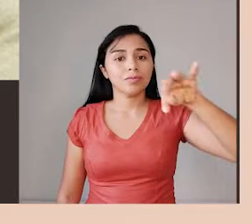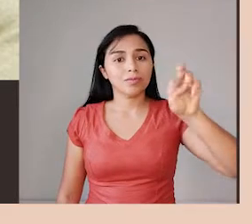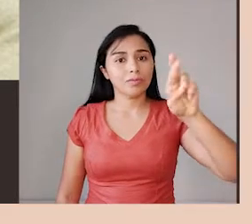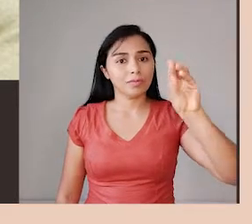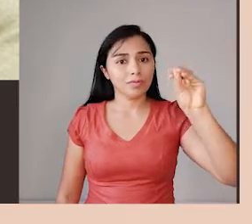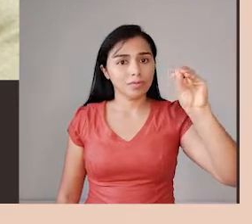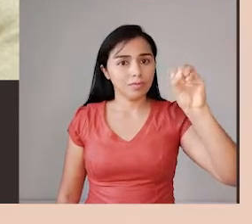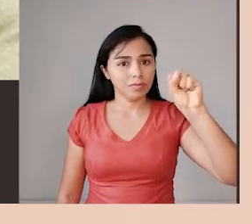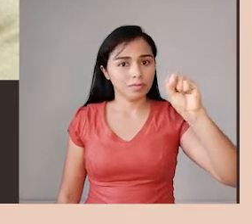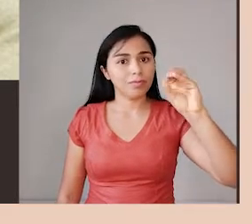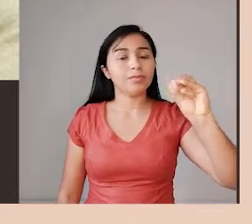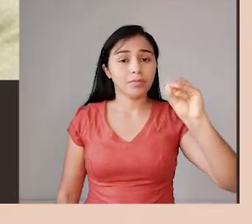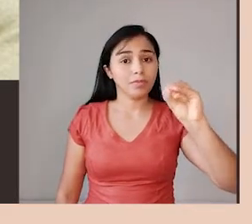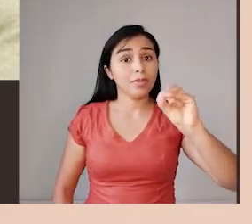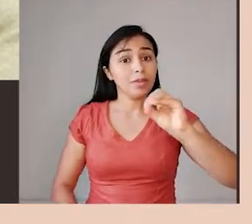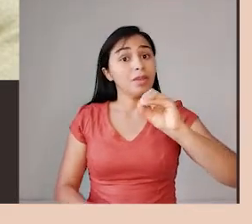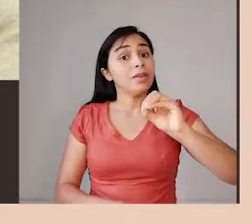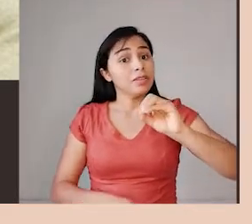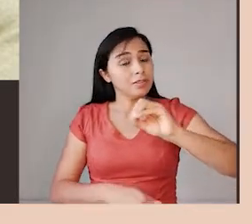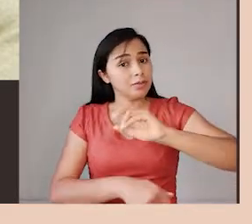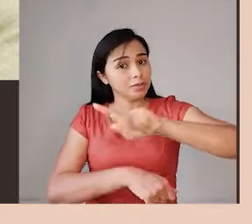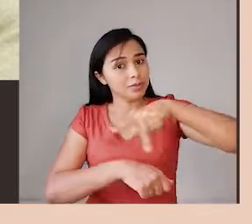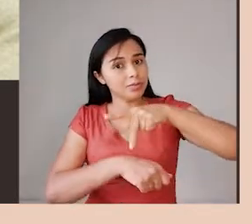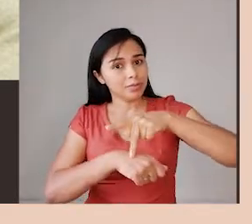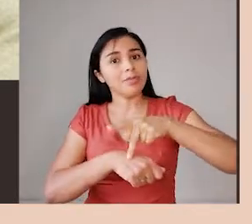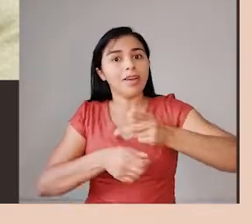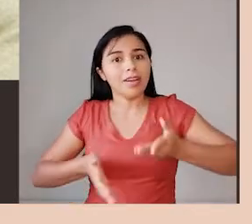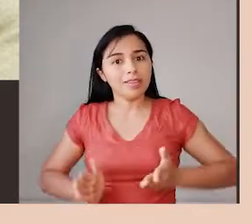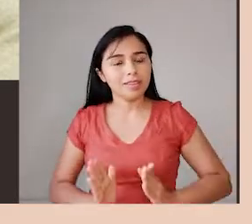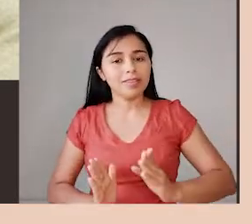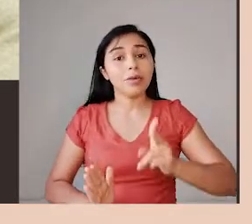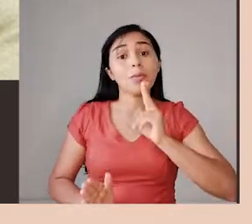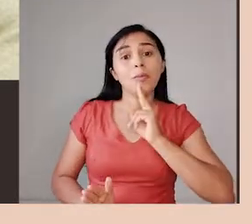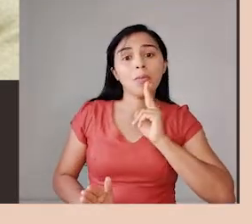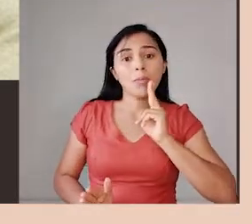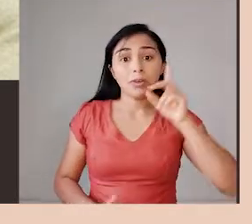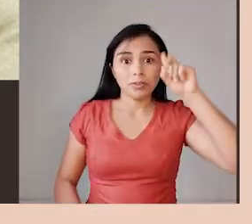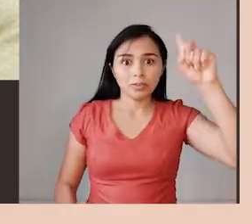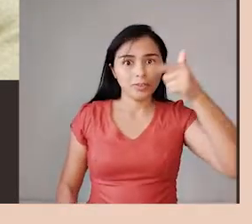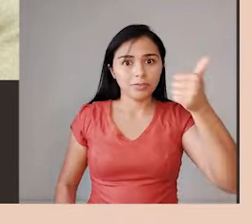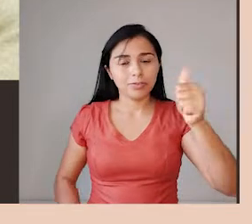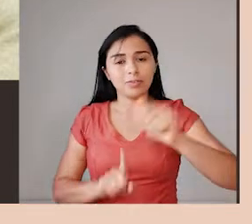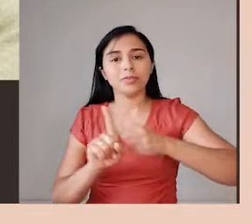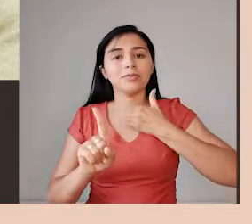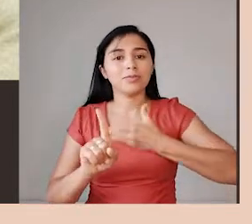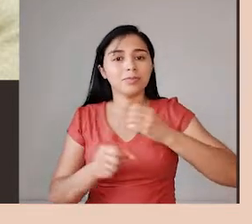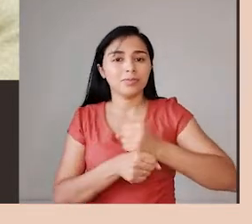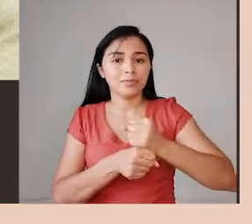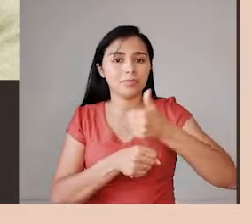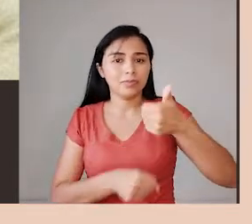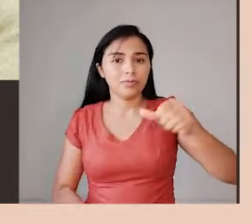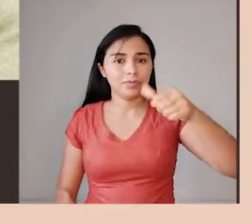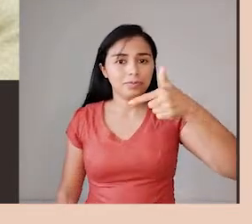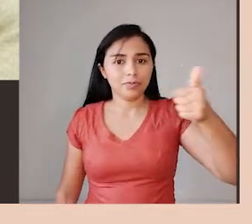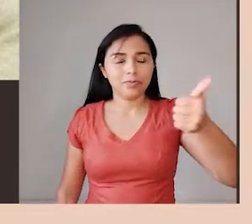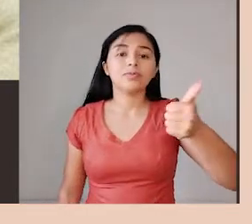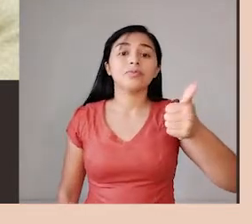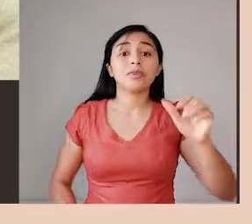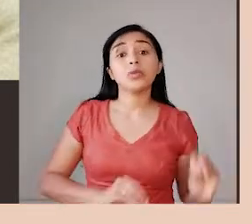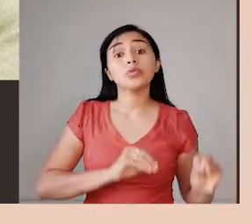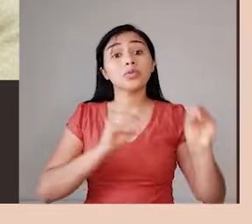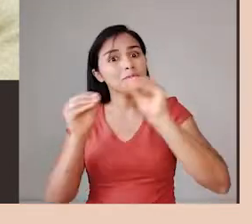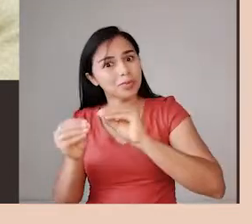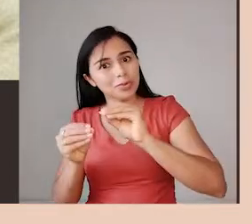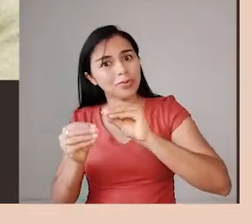Monterroso Bonilla. Ele nasceu em Honduras em 21 de dezembro de 1921. Viveu